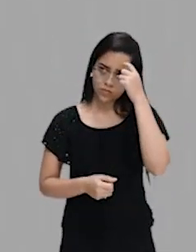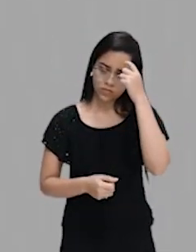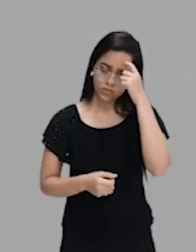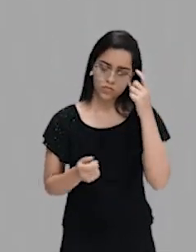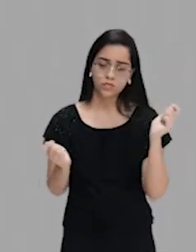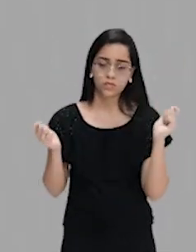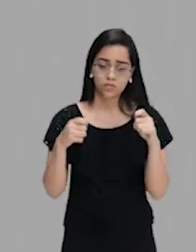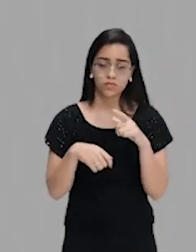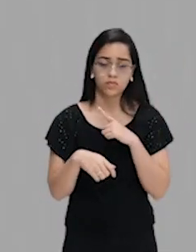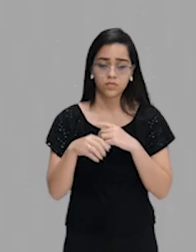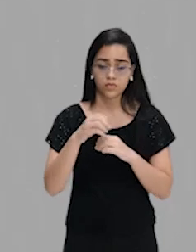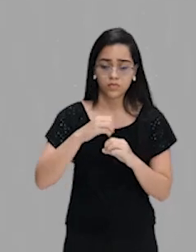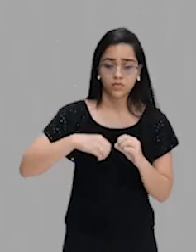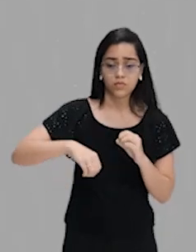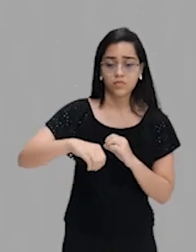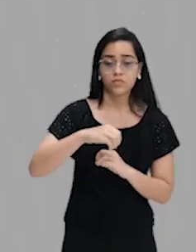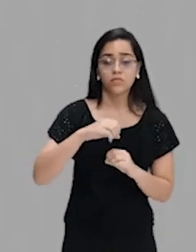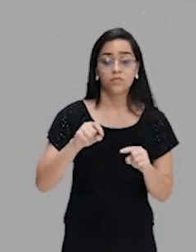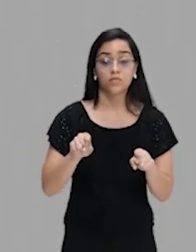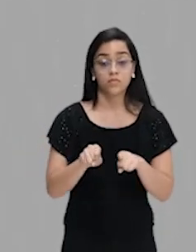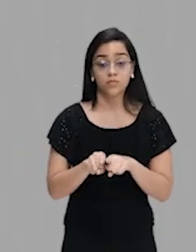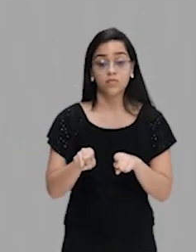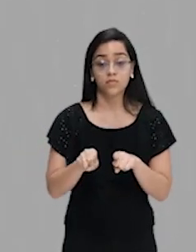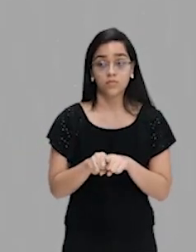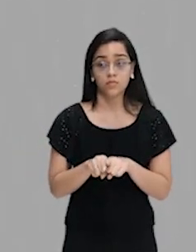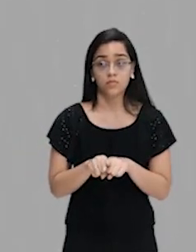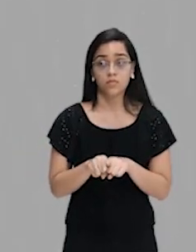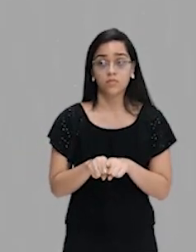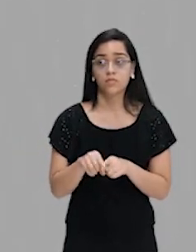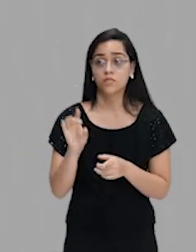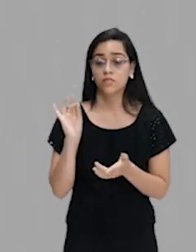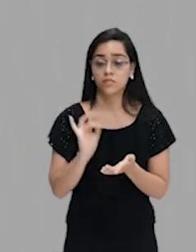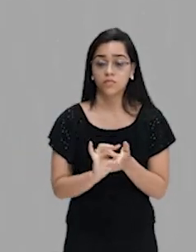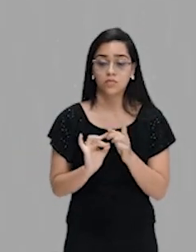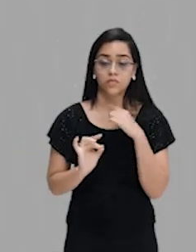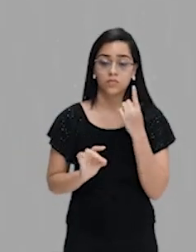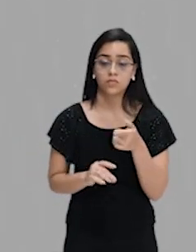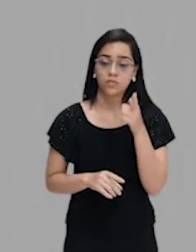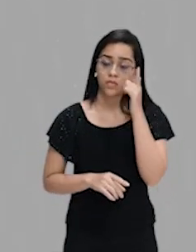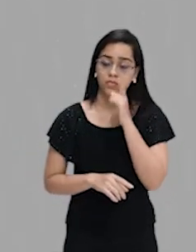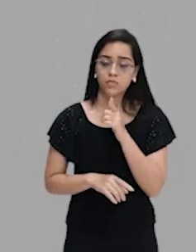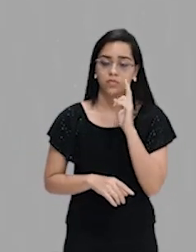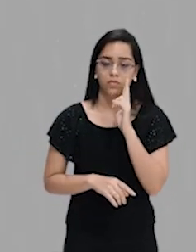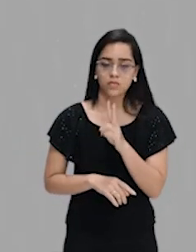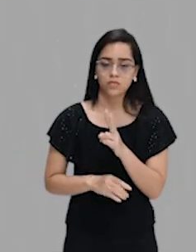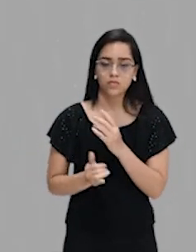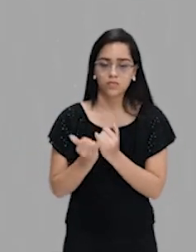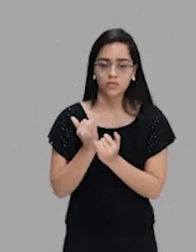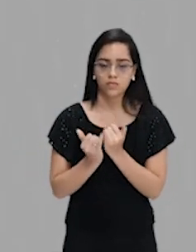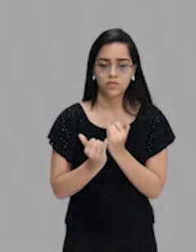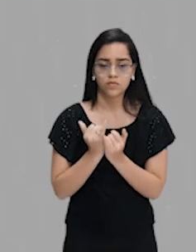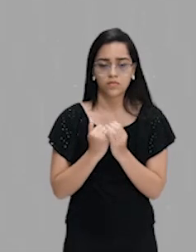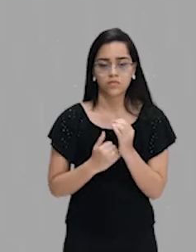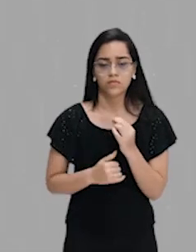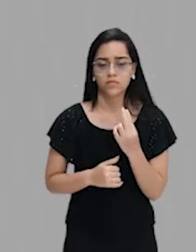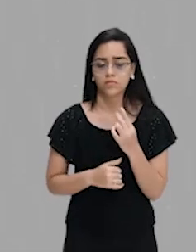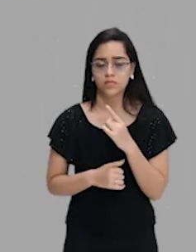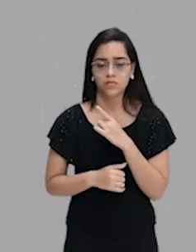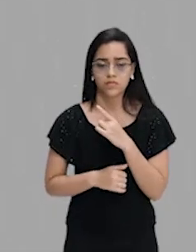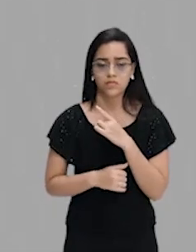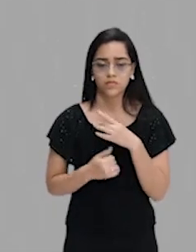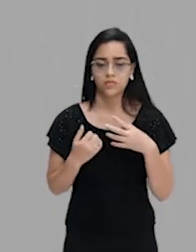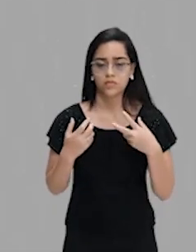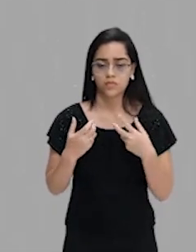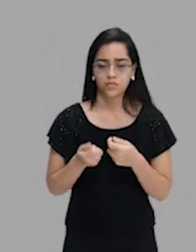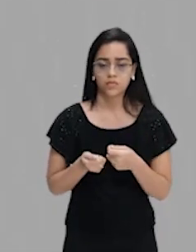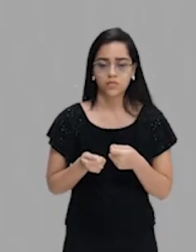como se fosse uma esfera. Inclusive, o fato de a gente conseguir ver como se fosse uma esfera, ou uma campânula,